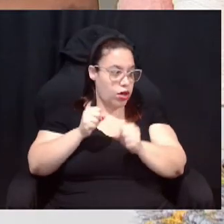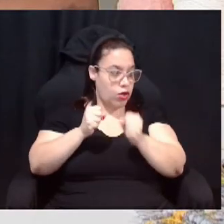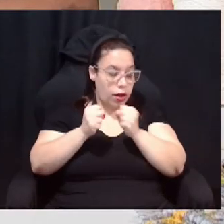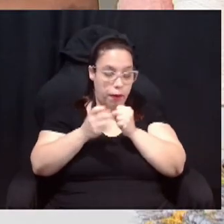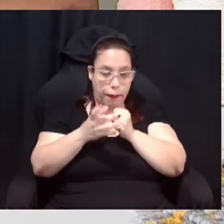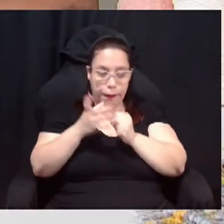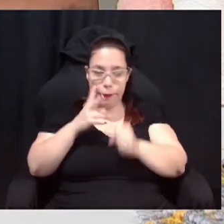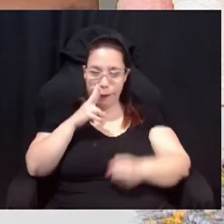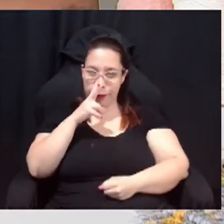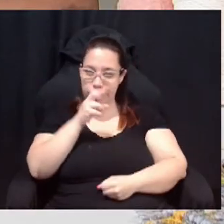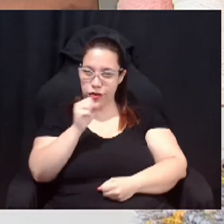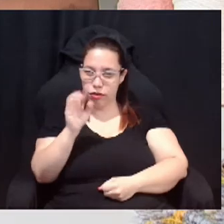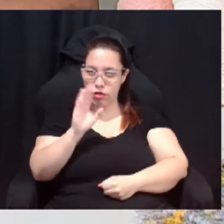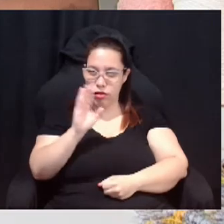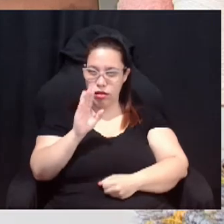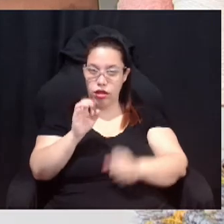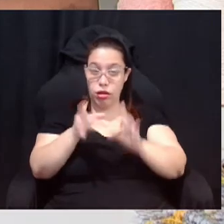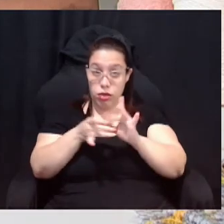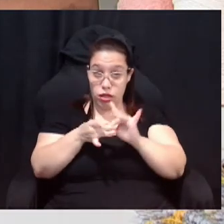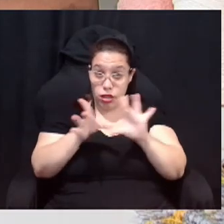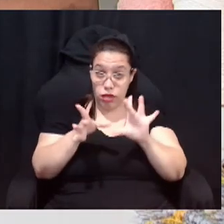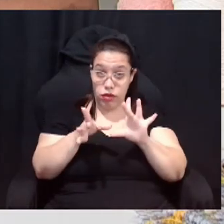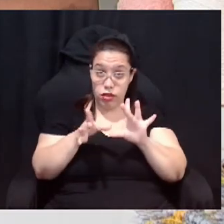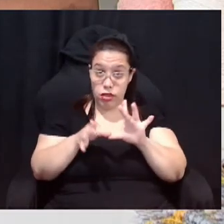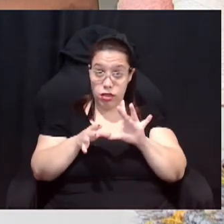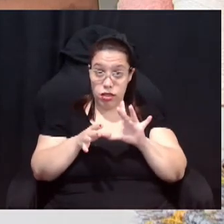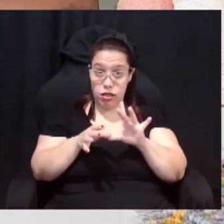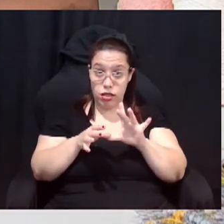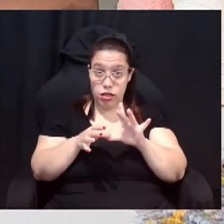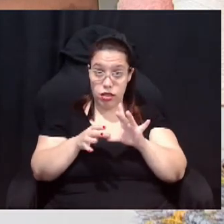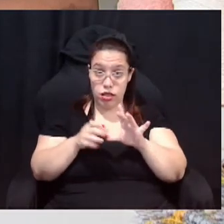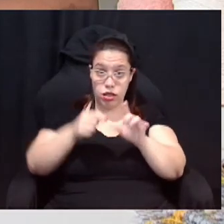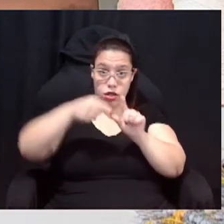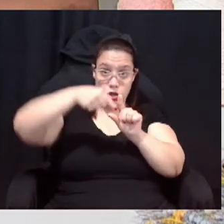ficar um pouco livre. E com a de cima, eu vou puxando pra